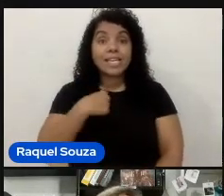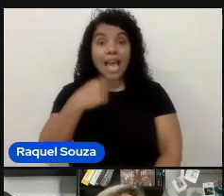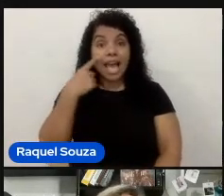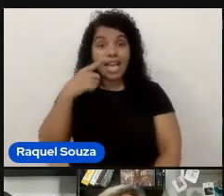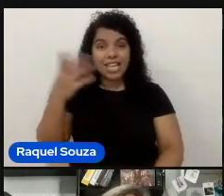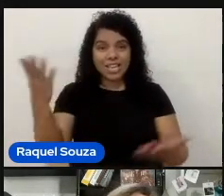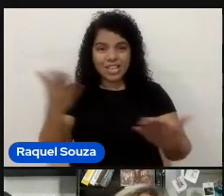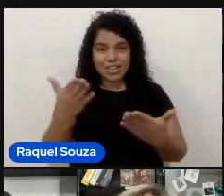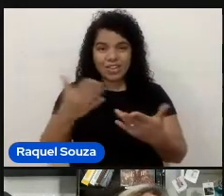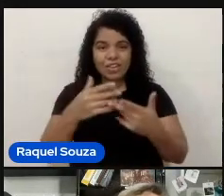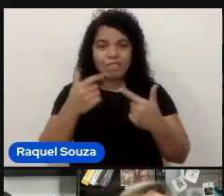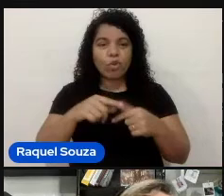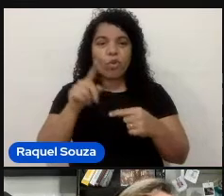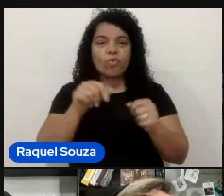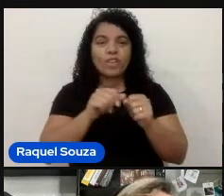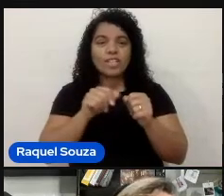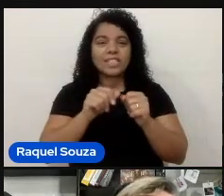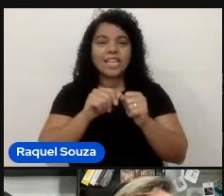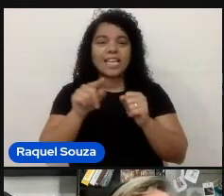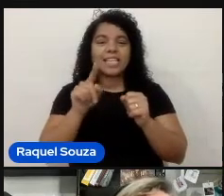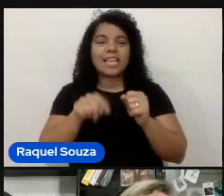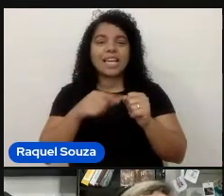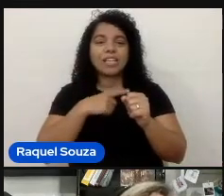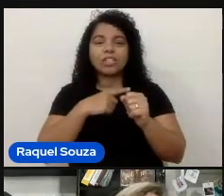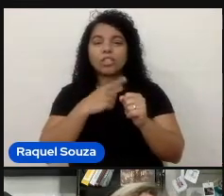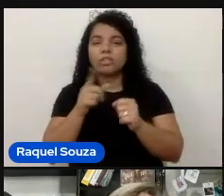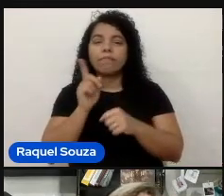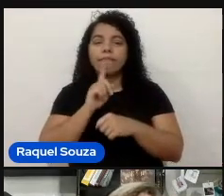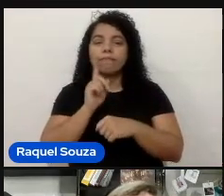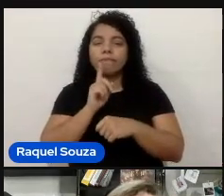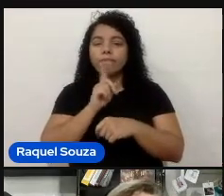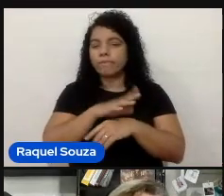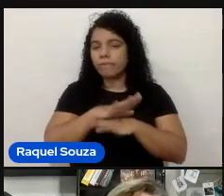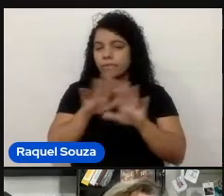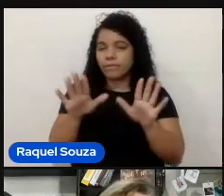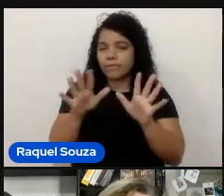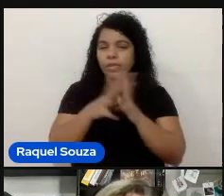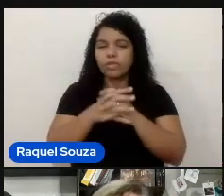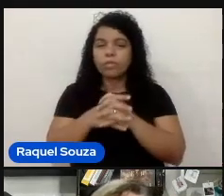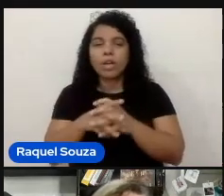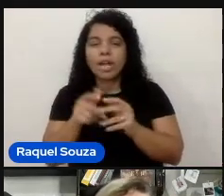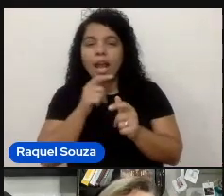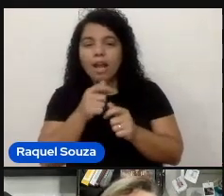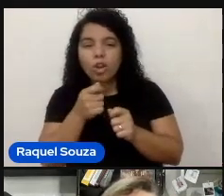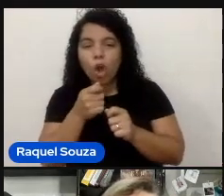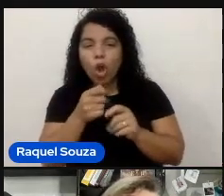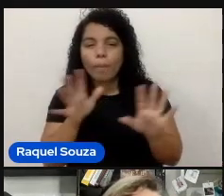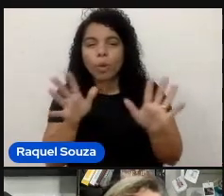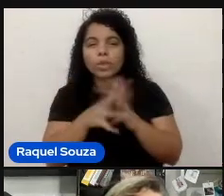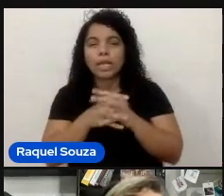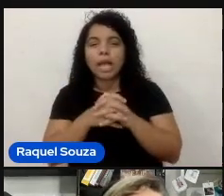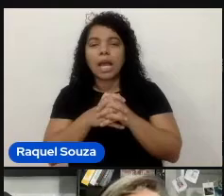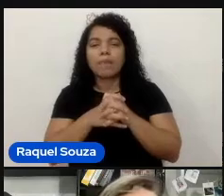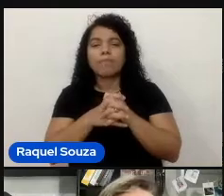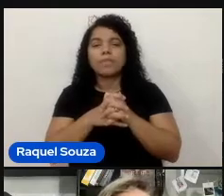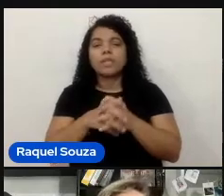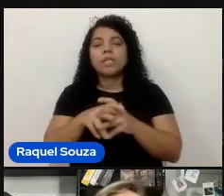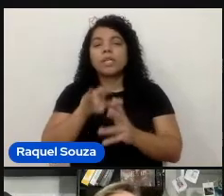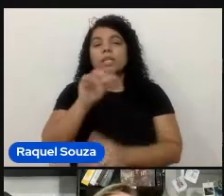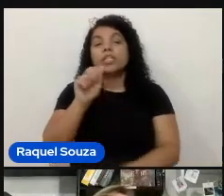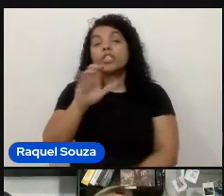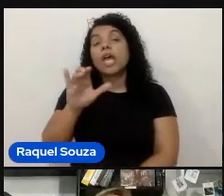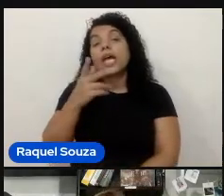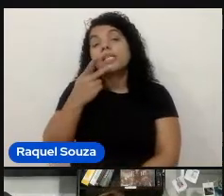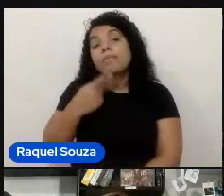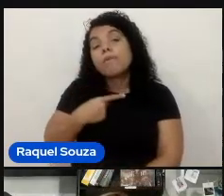agora fazer aquele lance de cutucar a onça com a vara pequena, assim, né? A vara curta. Jace, me diz aí,